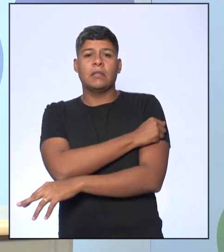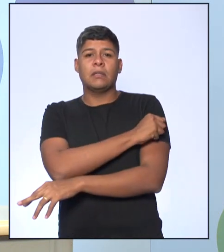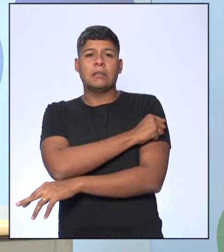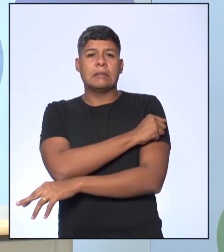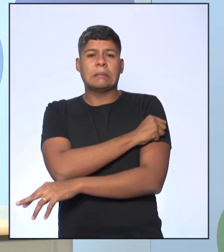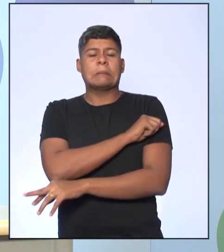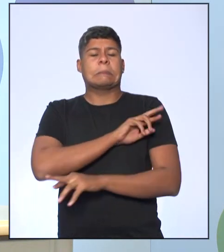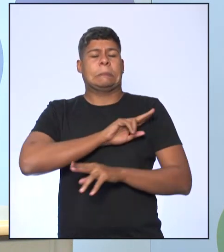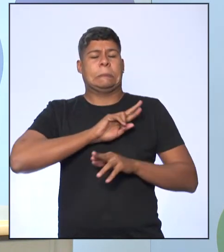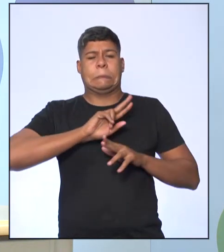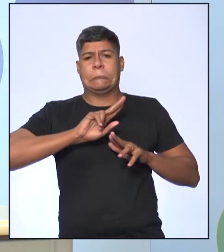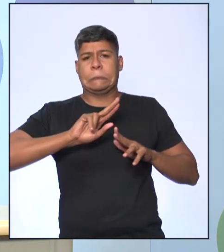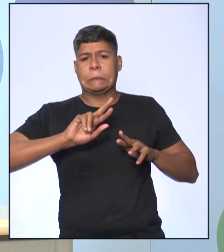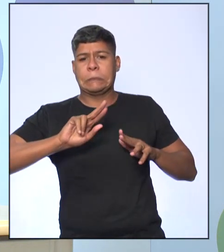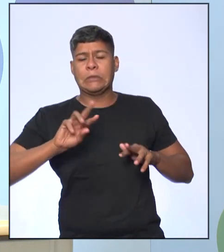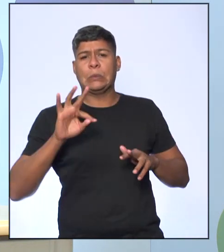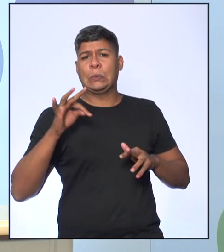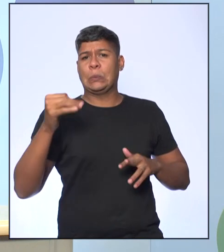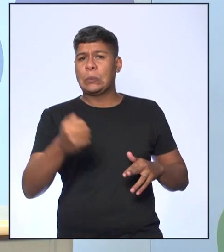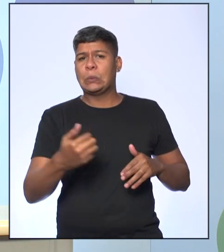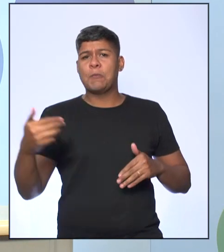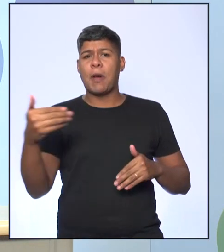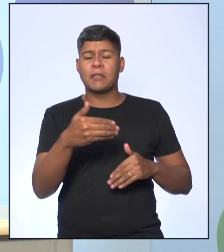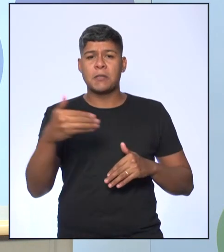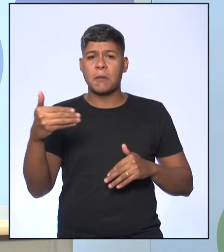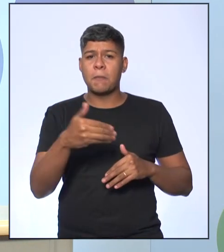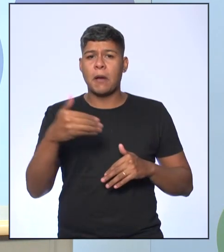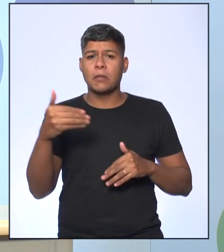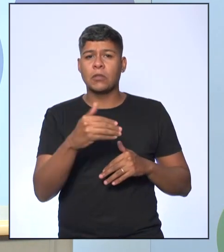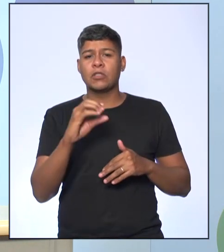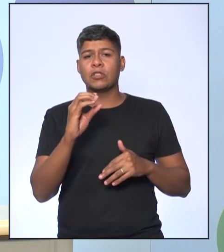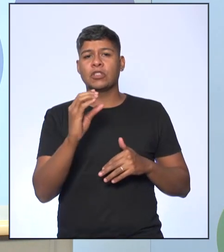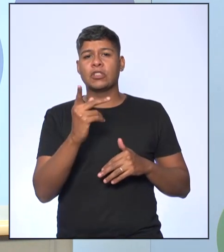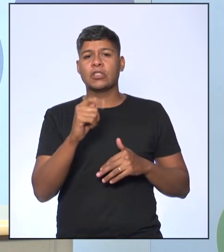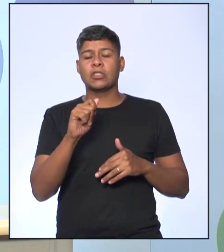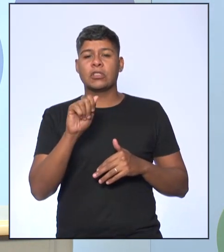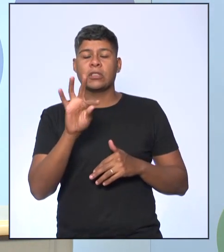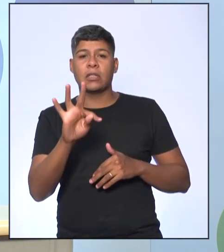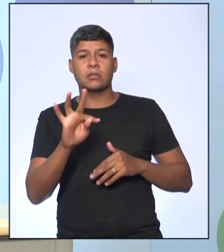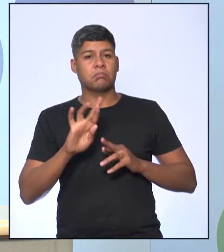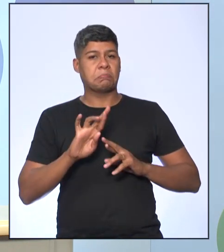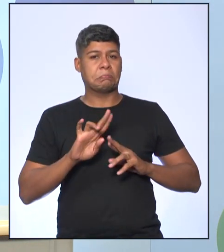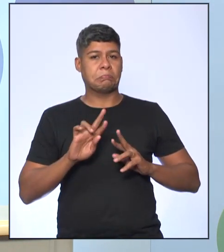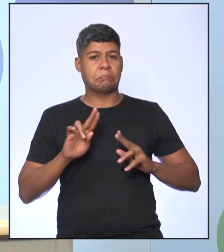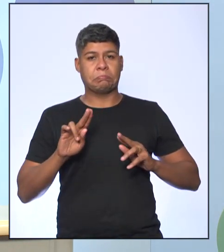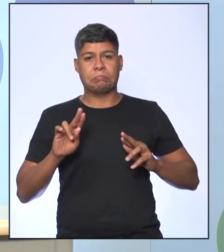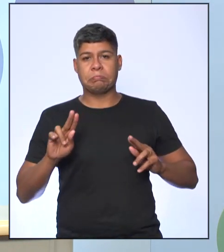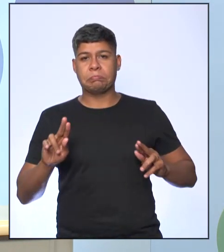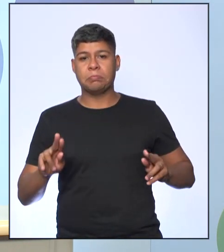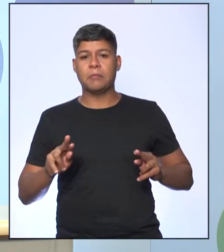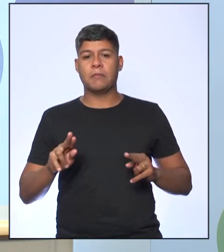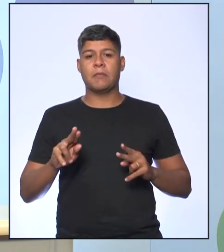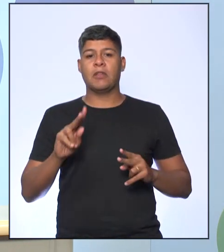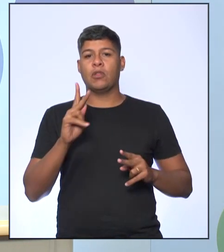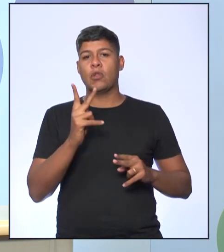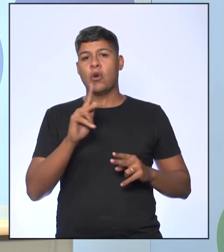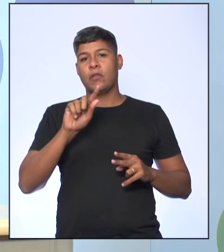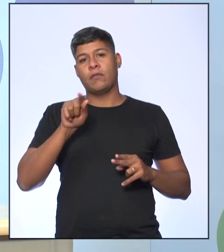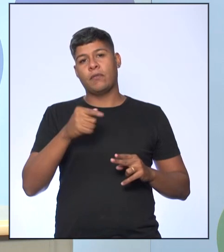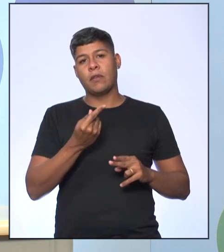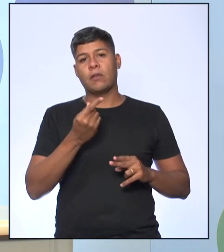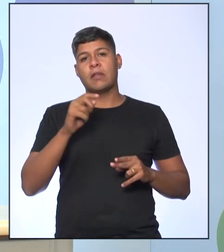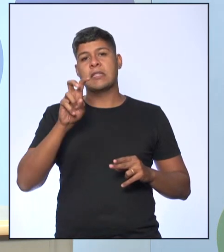Alice, Samuel, Anthony, Verônica, Ana Vitória, Maria Alves. Enfim, vários. Nossa.